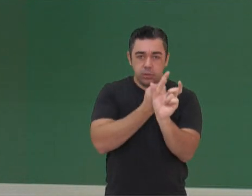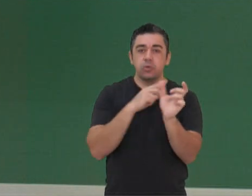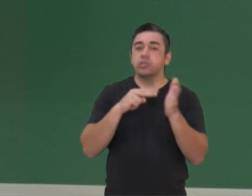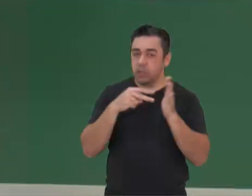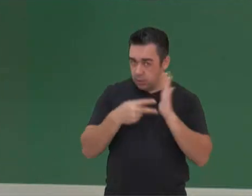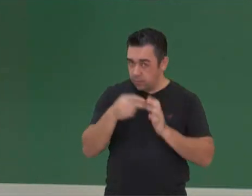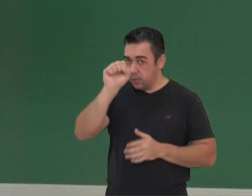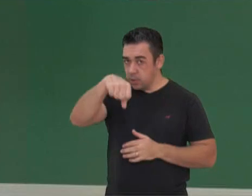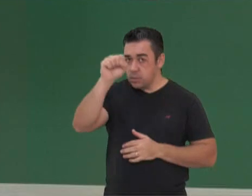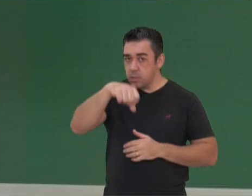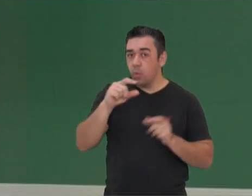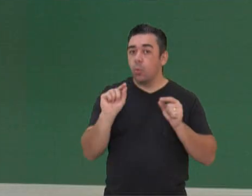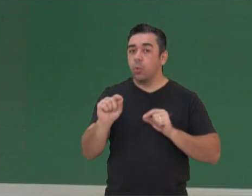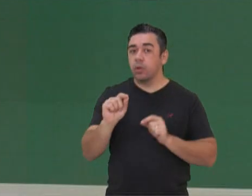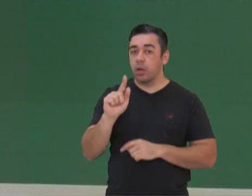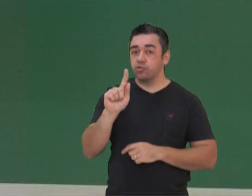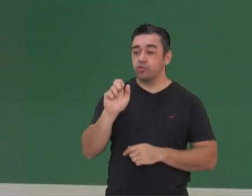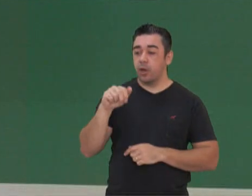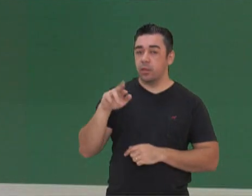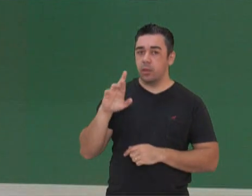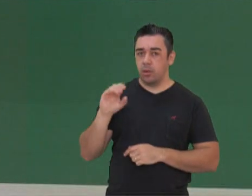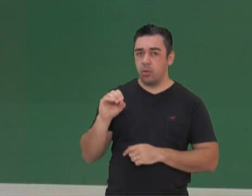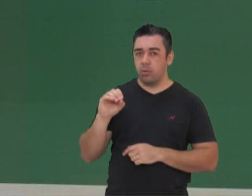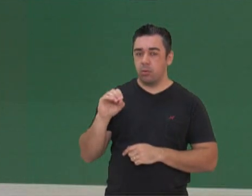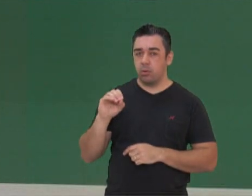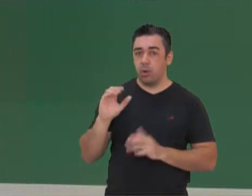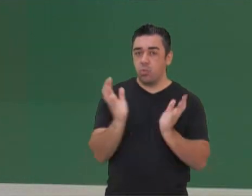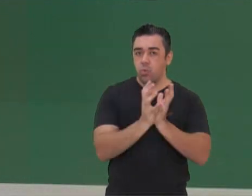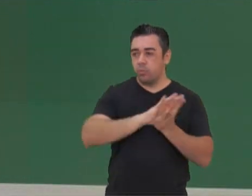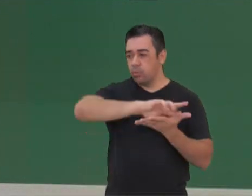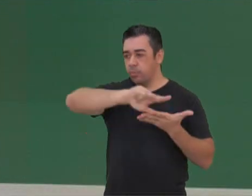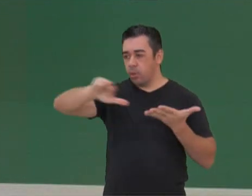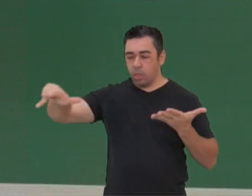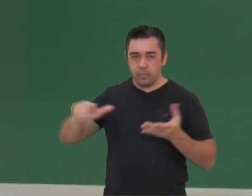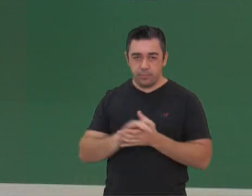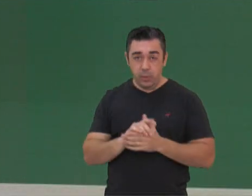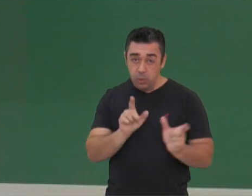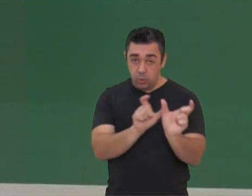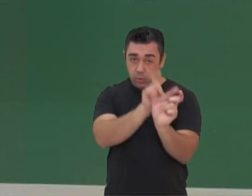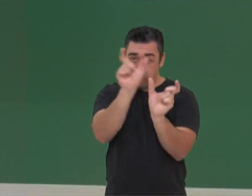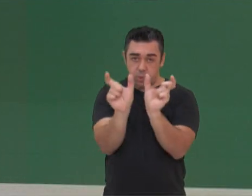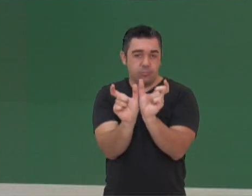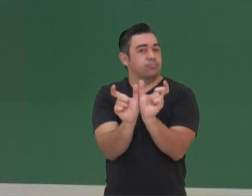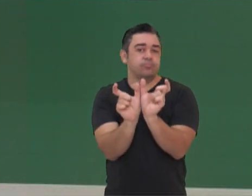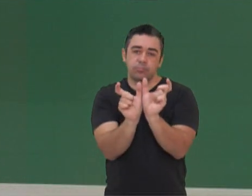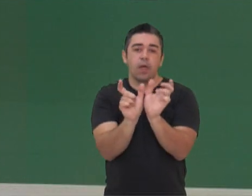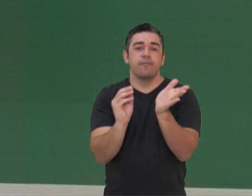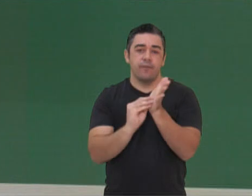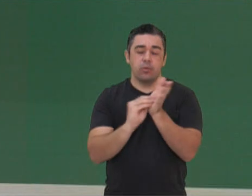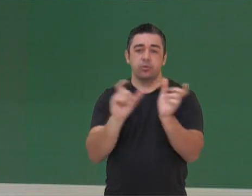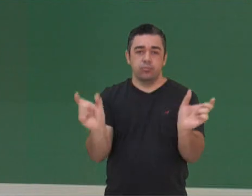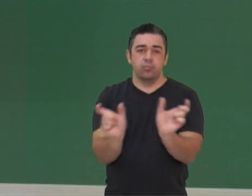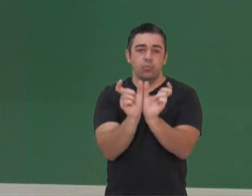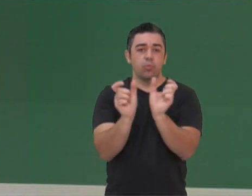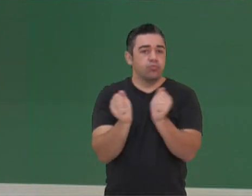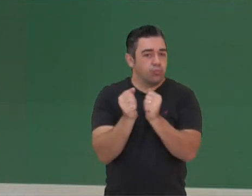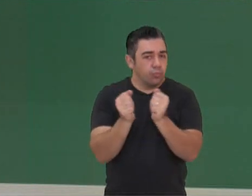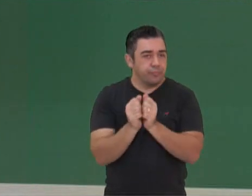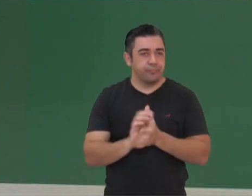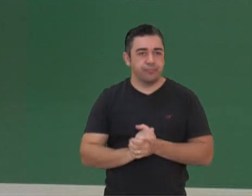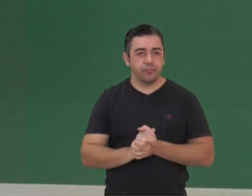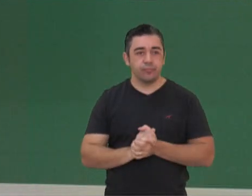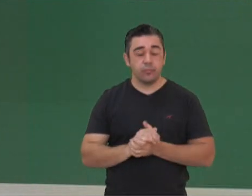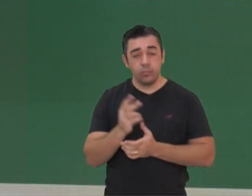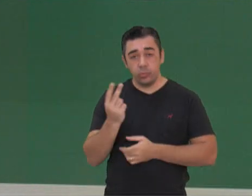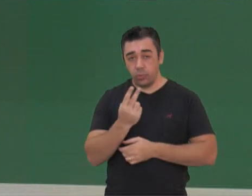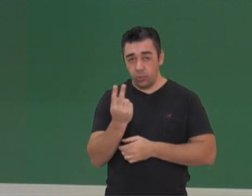quer dizer alguma coisa, ele quer dizer o gênero, mas o segundo nome sozinho não diz nada pra gente, ele precisa estar junto com o primeiro nome, tá? E esse